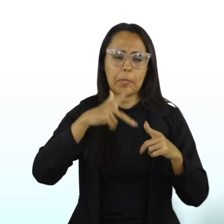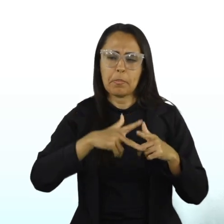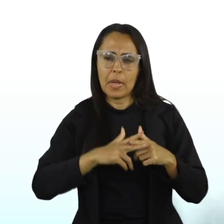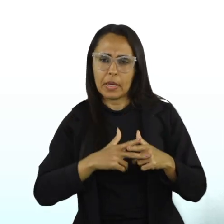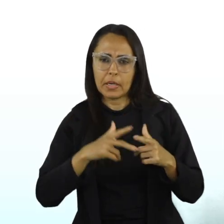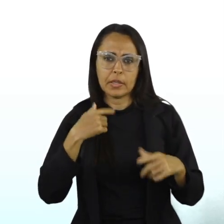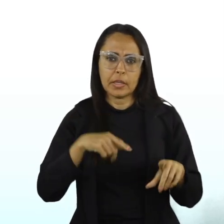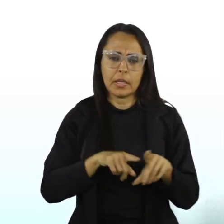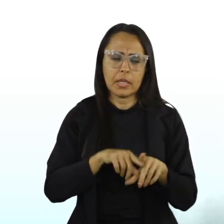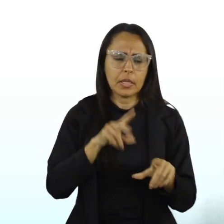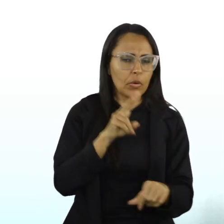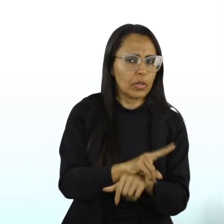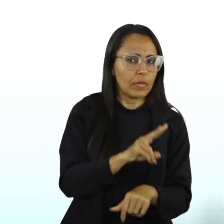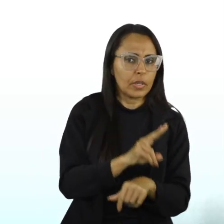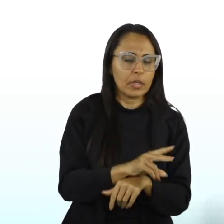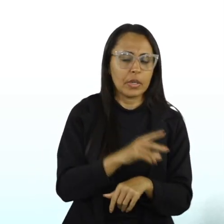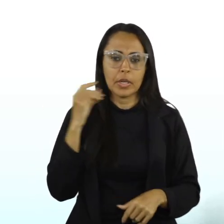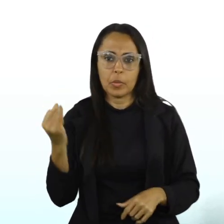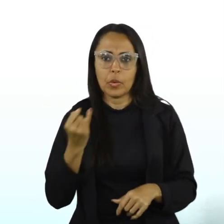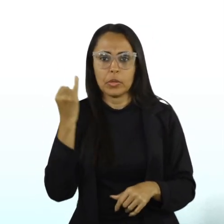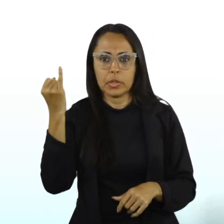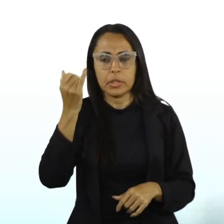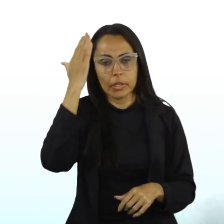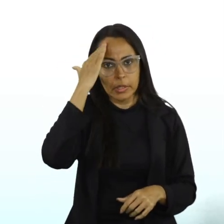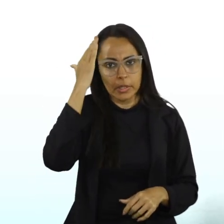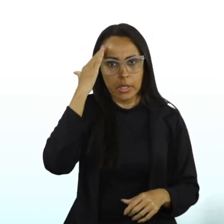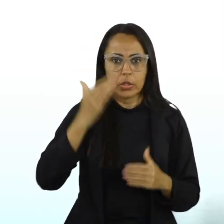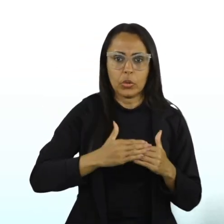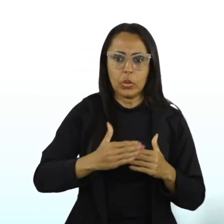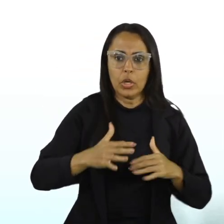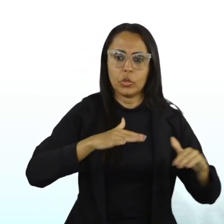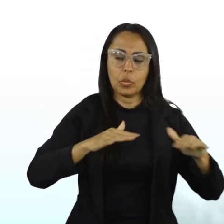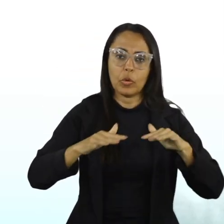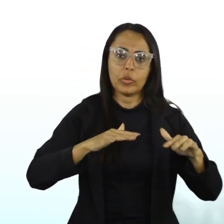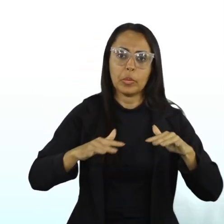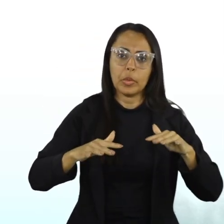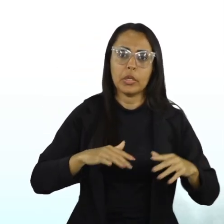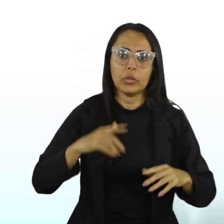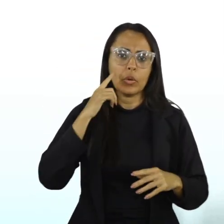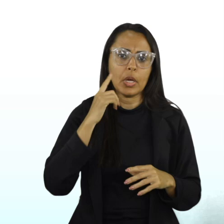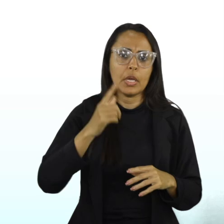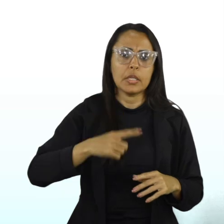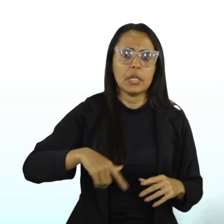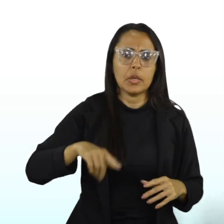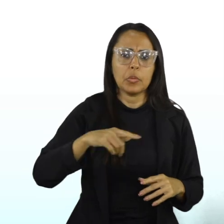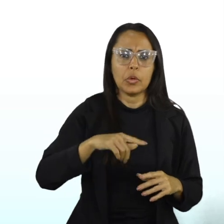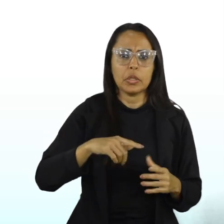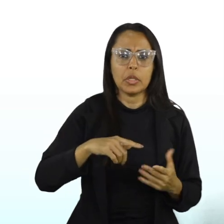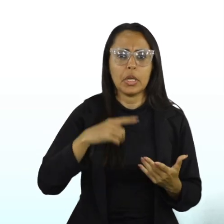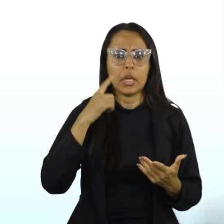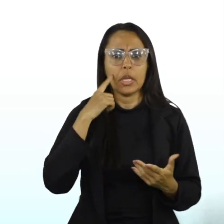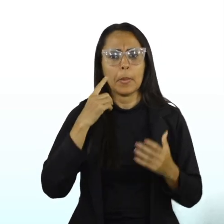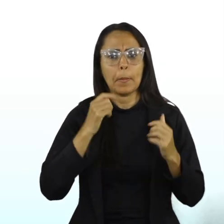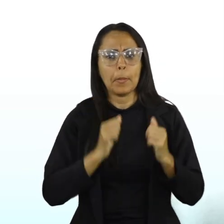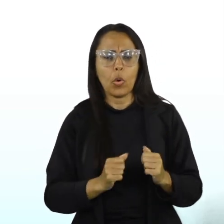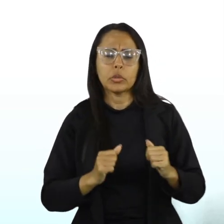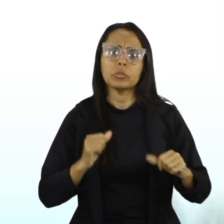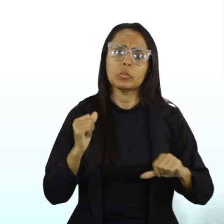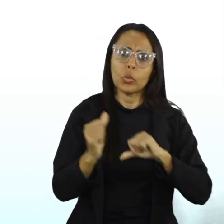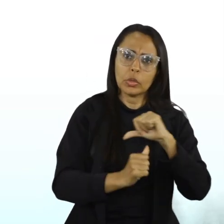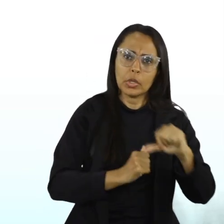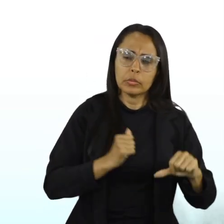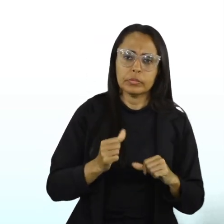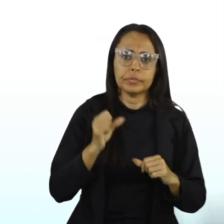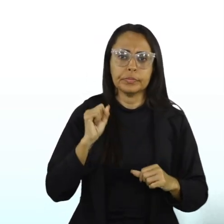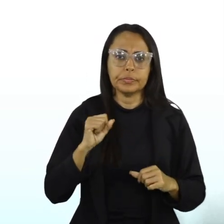dessa conservação, é importante entendermos que durante o movimento do objeto, essas modalidades elas podem se